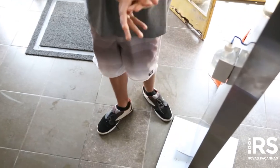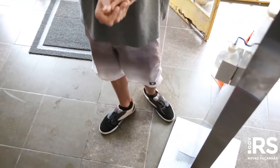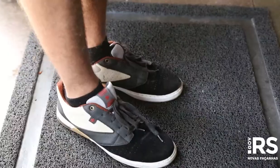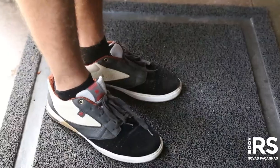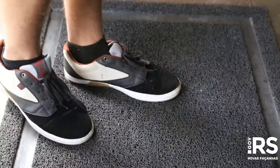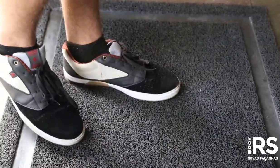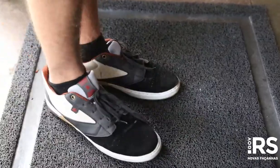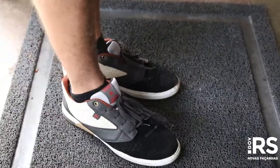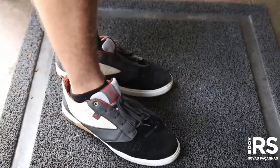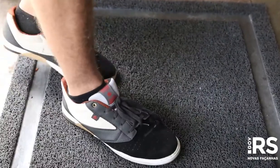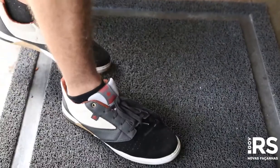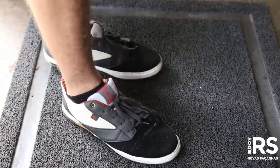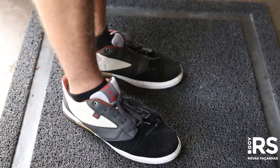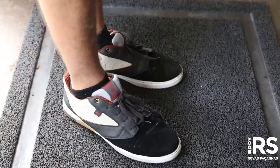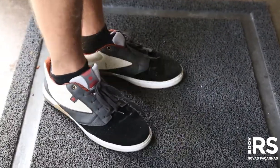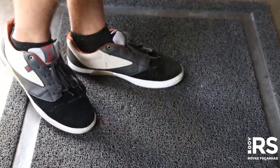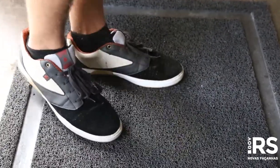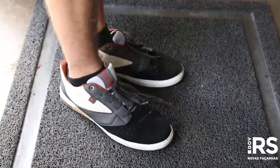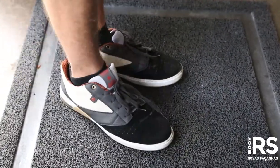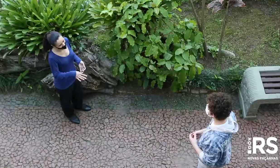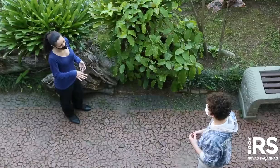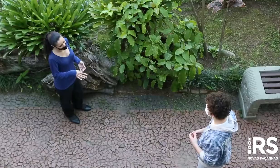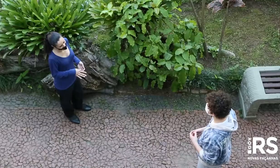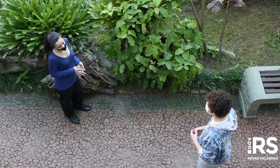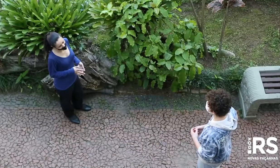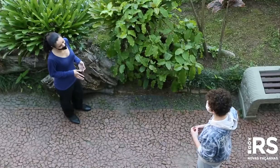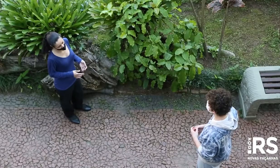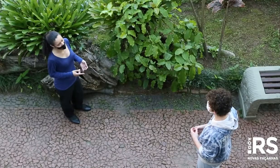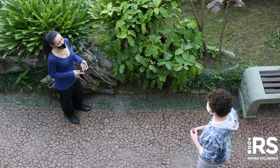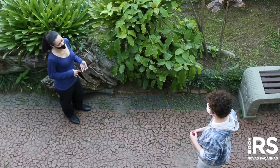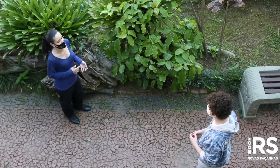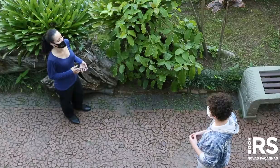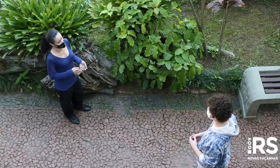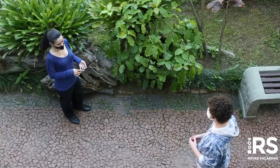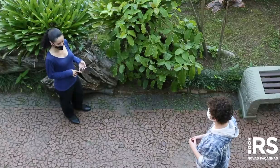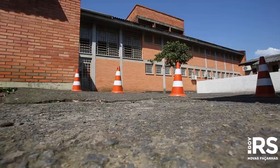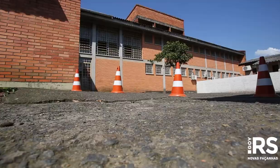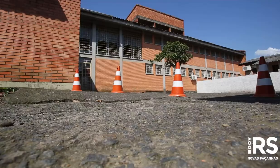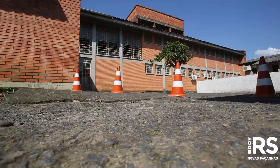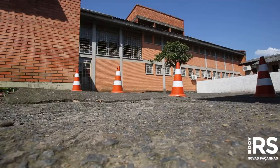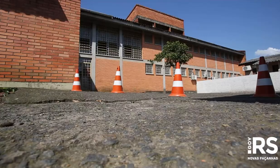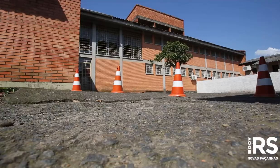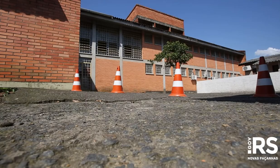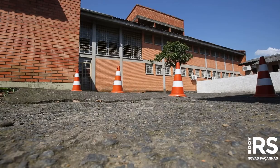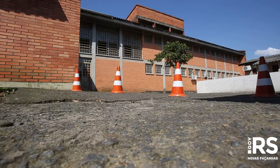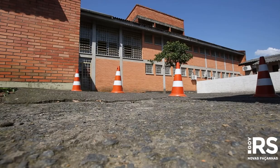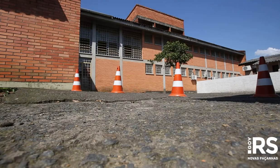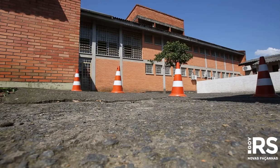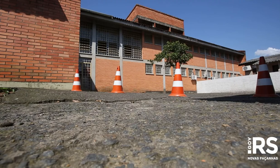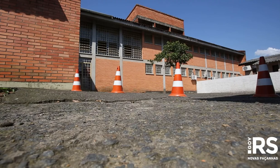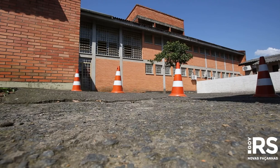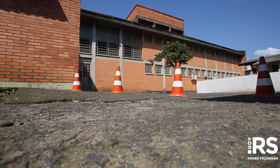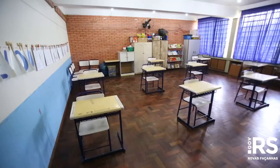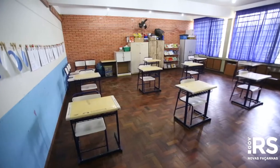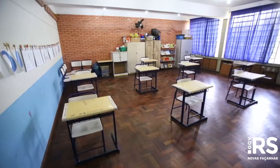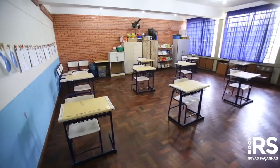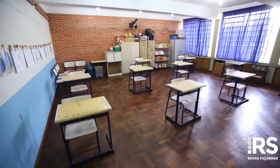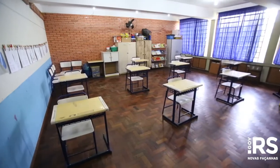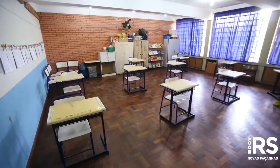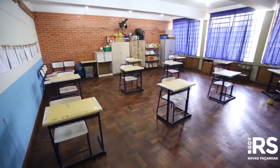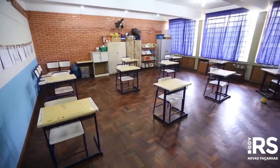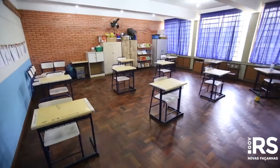os protocolos de saúde, higiene e distanciamento necessários, além de estar respaldada por um plano